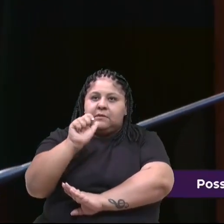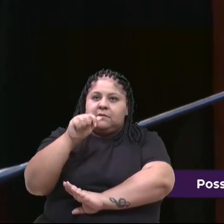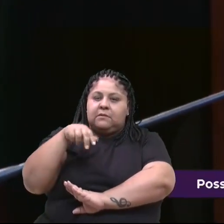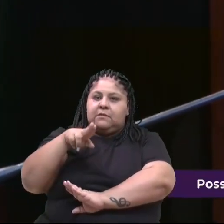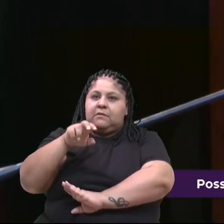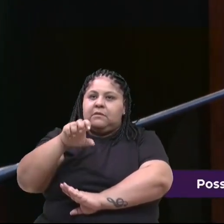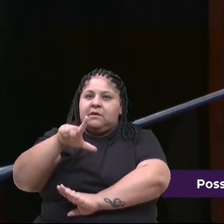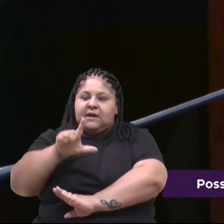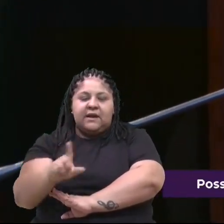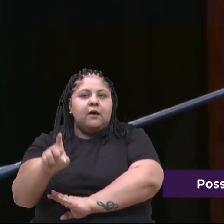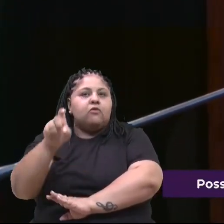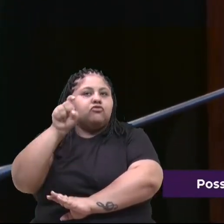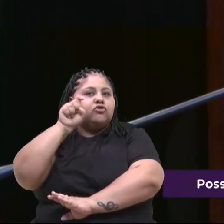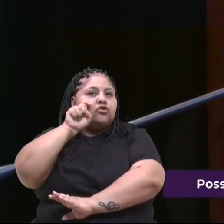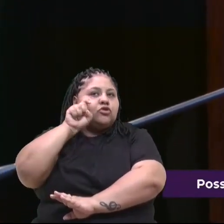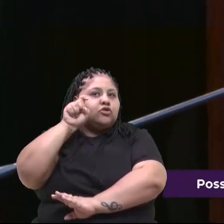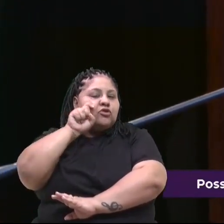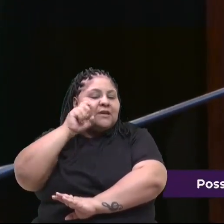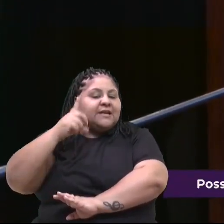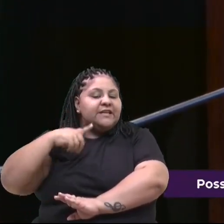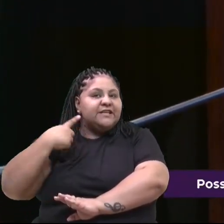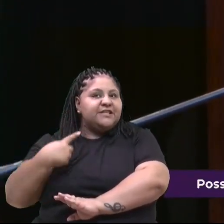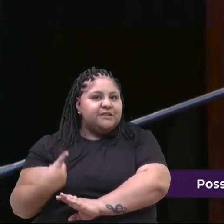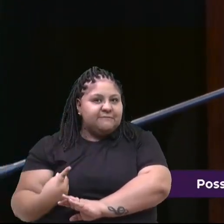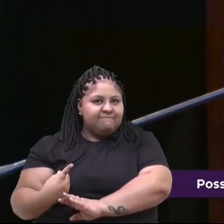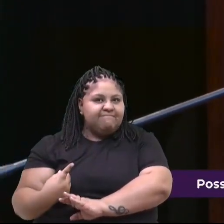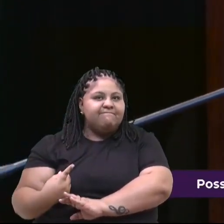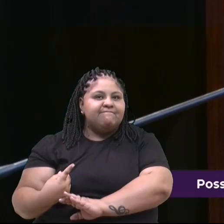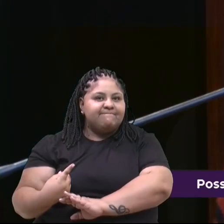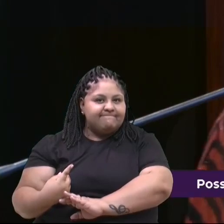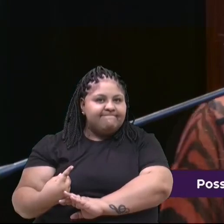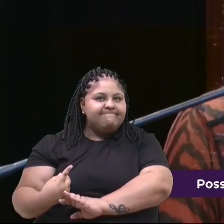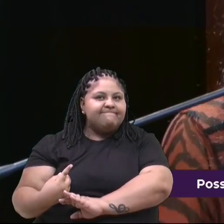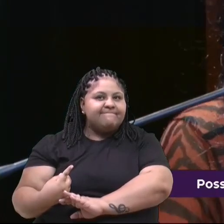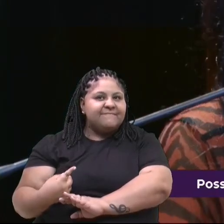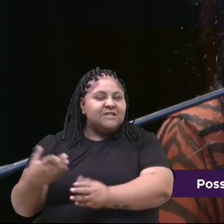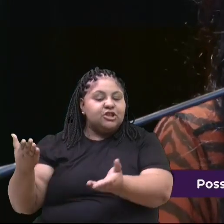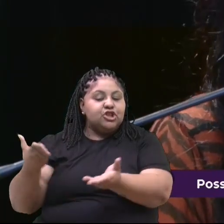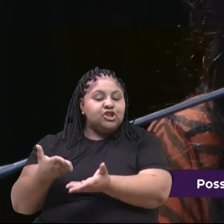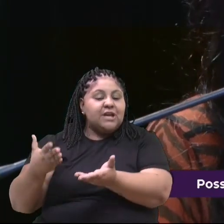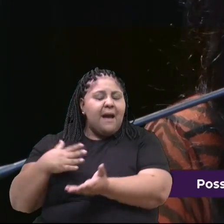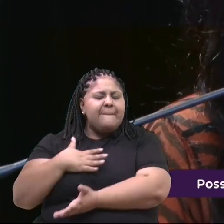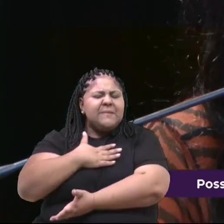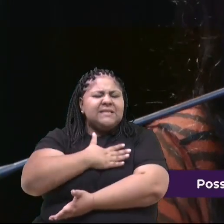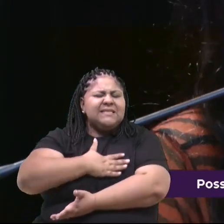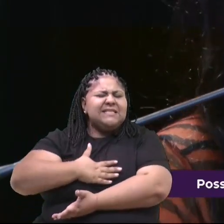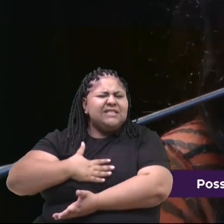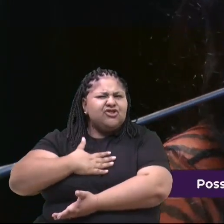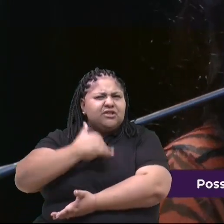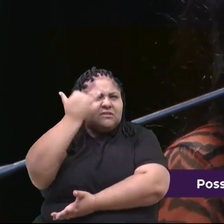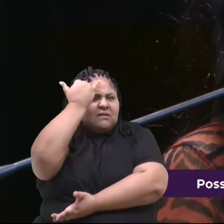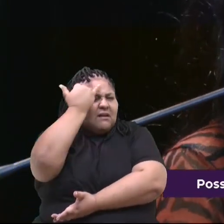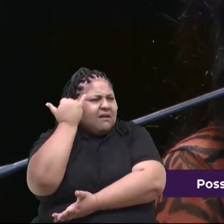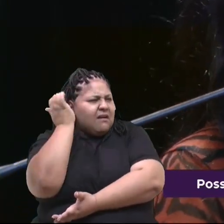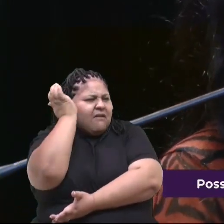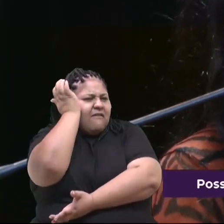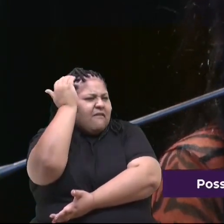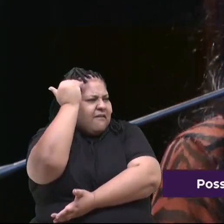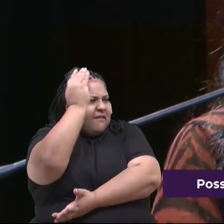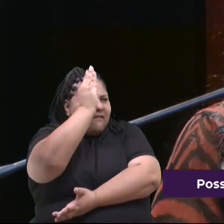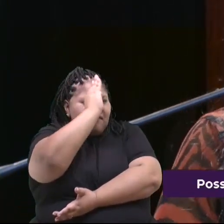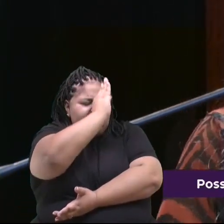Geni Petef e Denise Pessoa. E eu já me sentia, D'Ambros, Felipe,